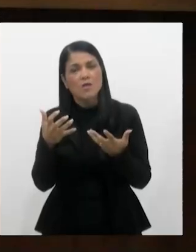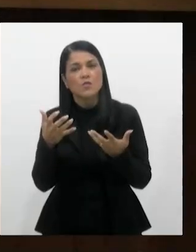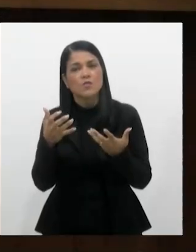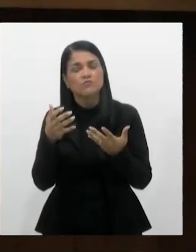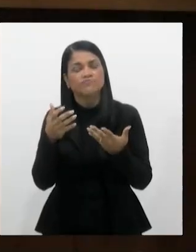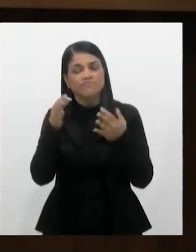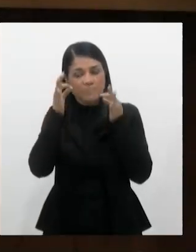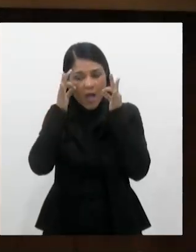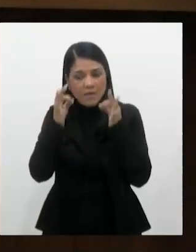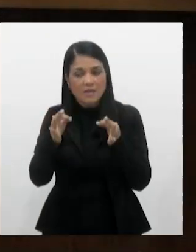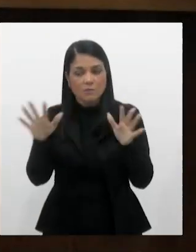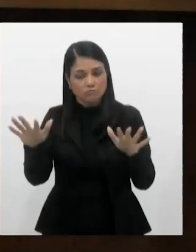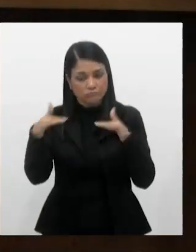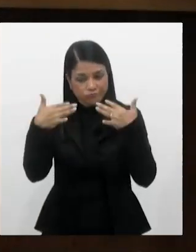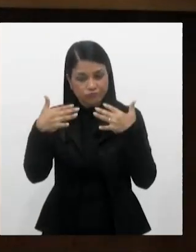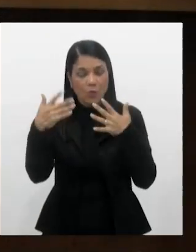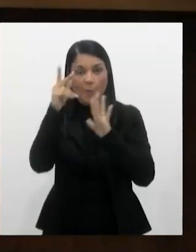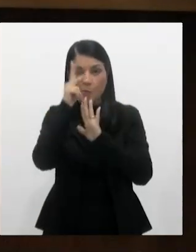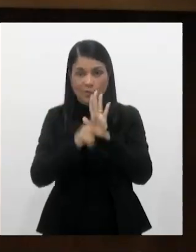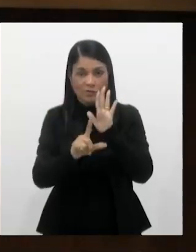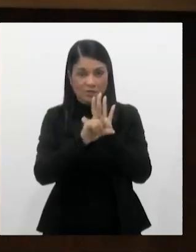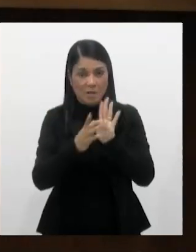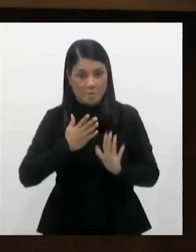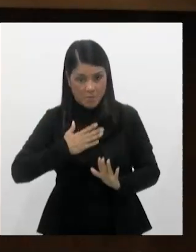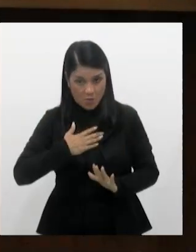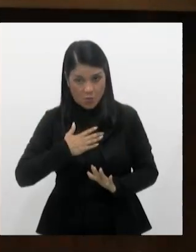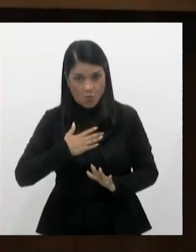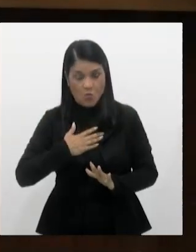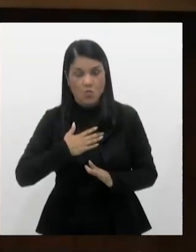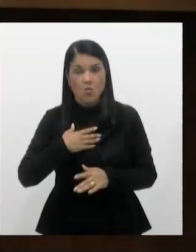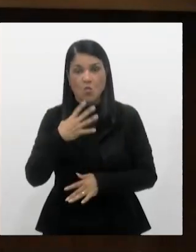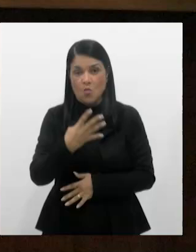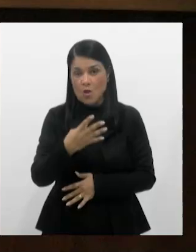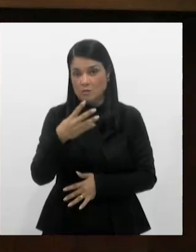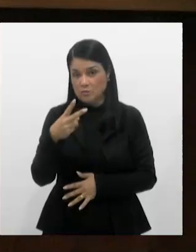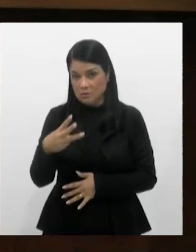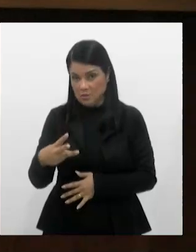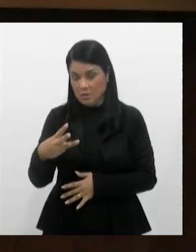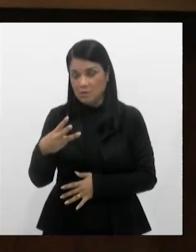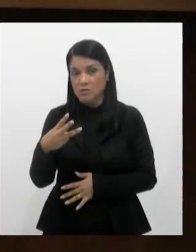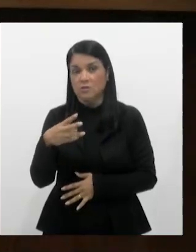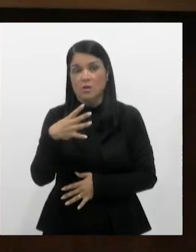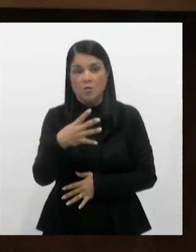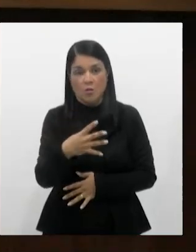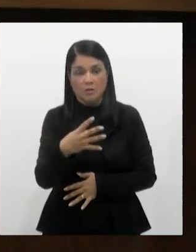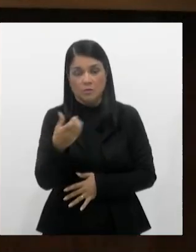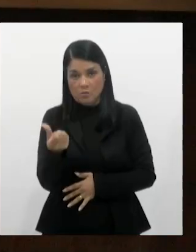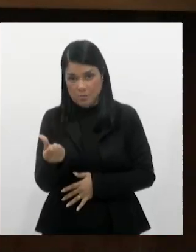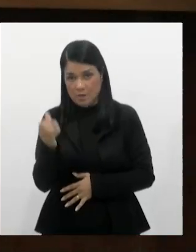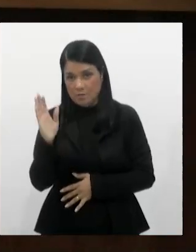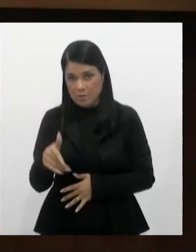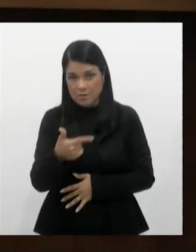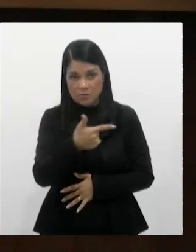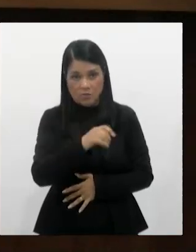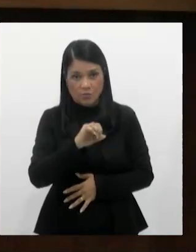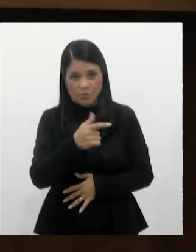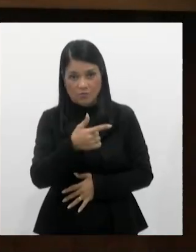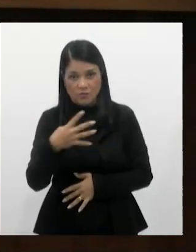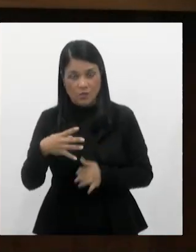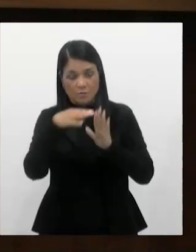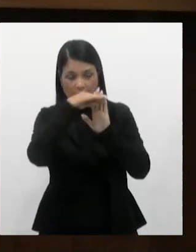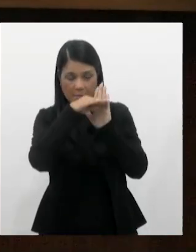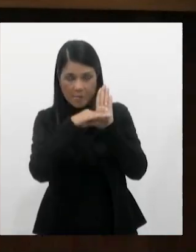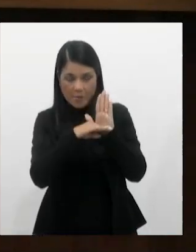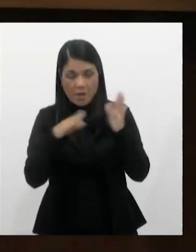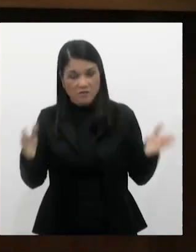aqui a atenção, porque tramita um projeto de lei meu, 4346 de 2024, que institui o Programa